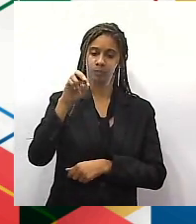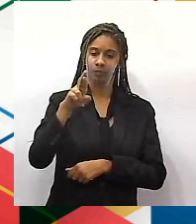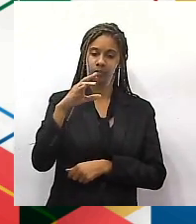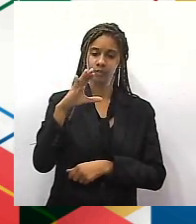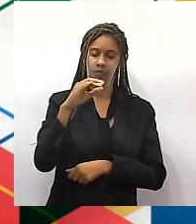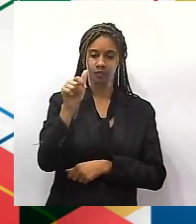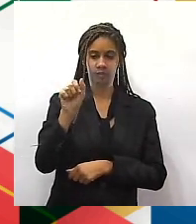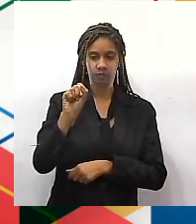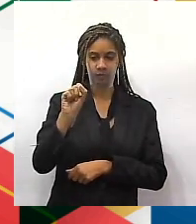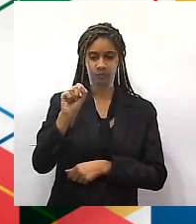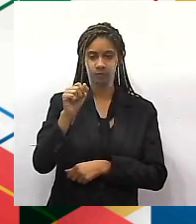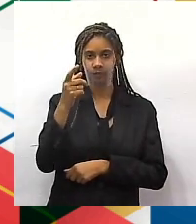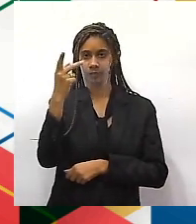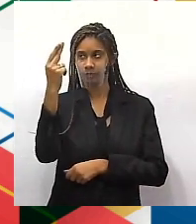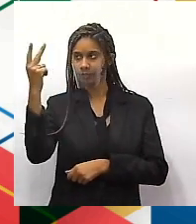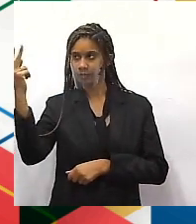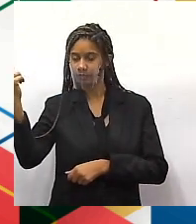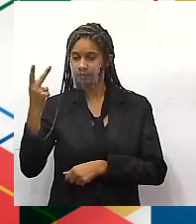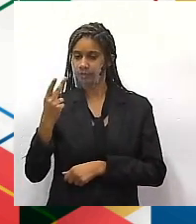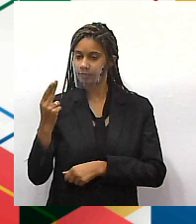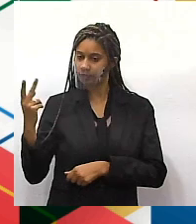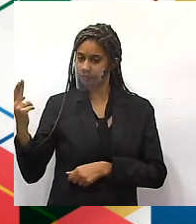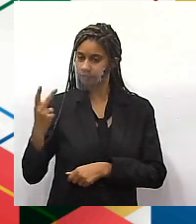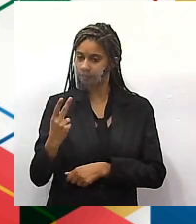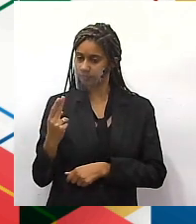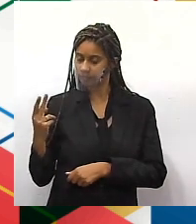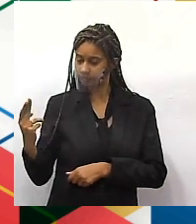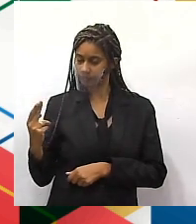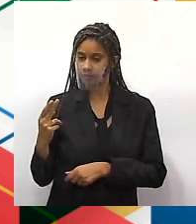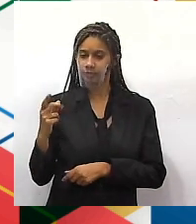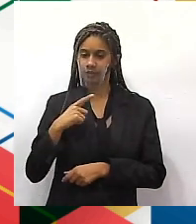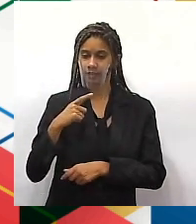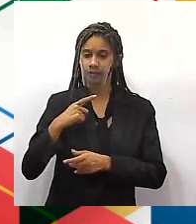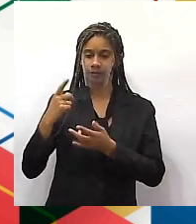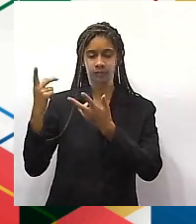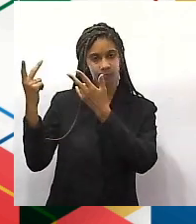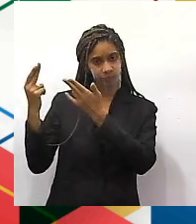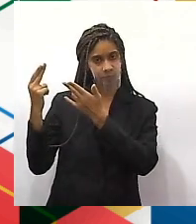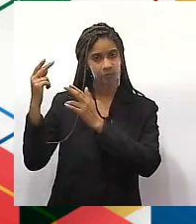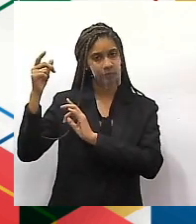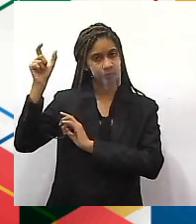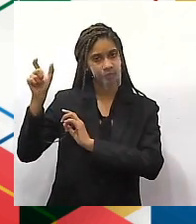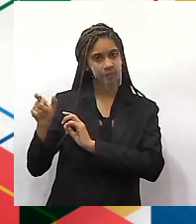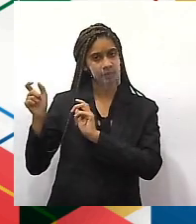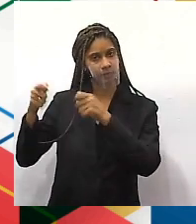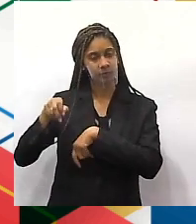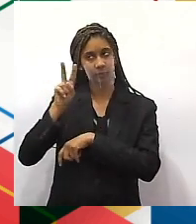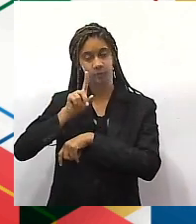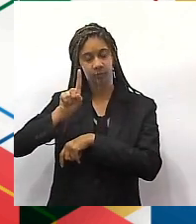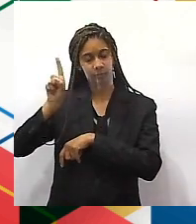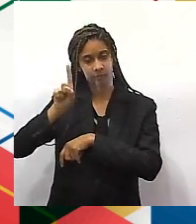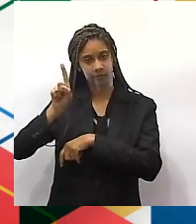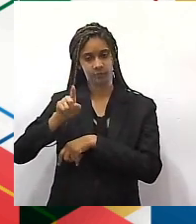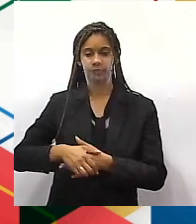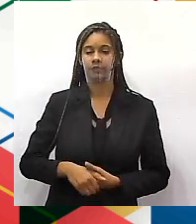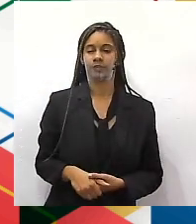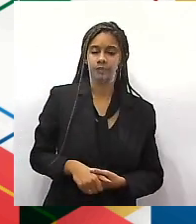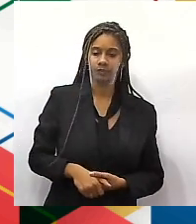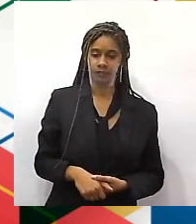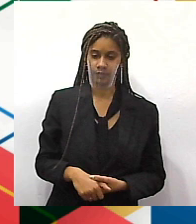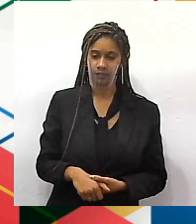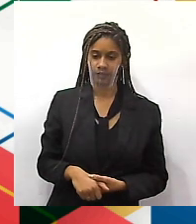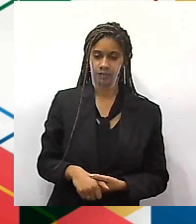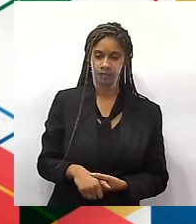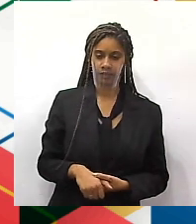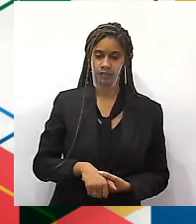AB, BC, DE e EF, e também pode ser AB e o todo, né, está para C, assim